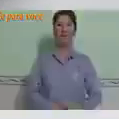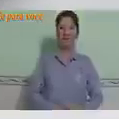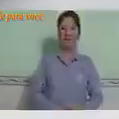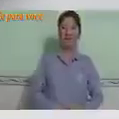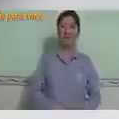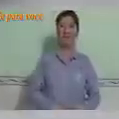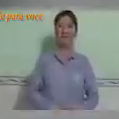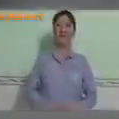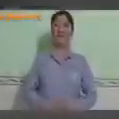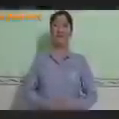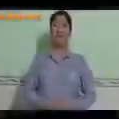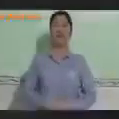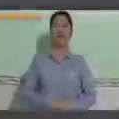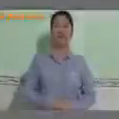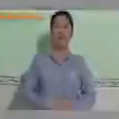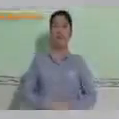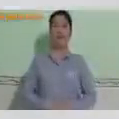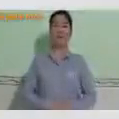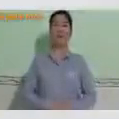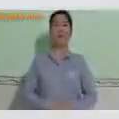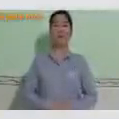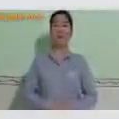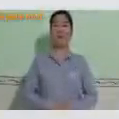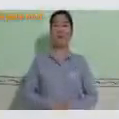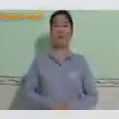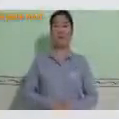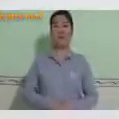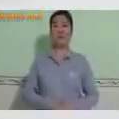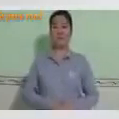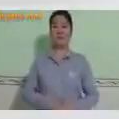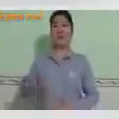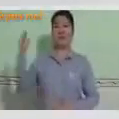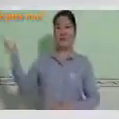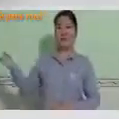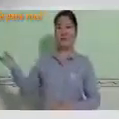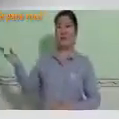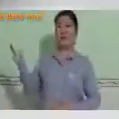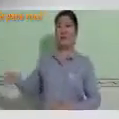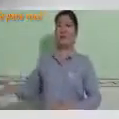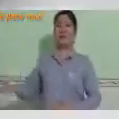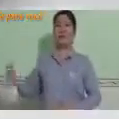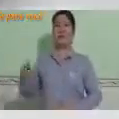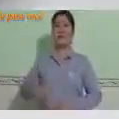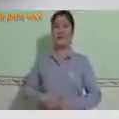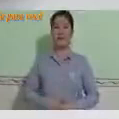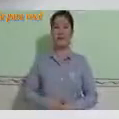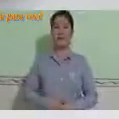legumes cozidos, vírgula, sopa de legumes, vírgula, gelatina e frutas, vírgula, por exemplo.